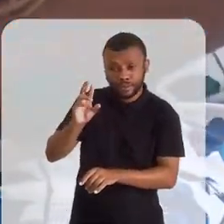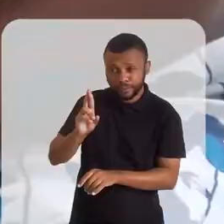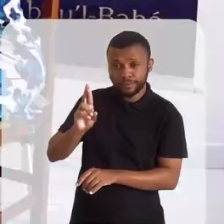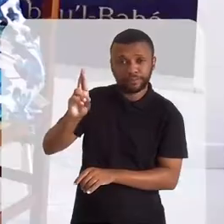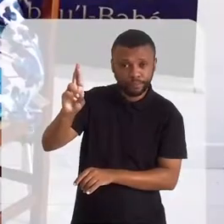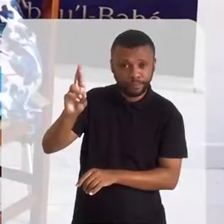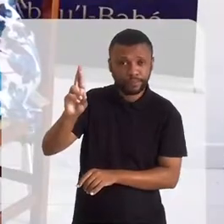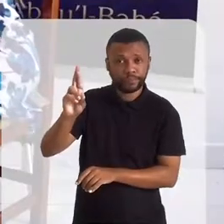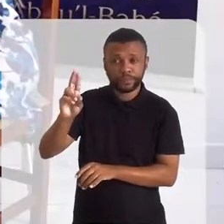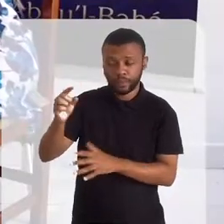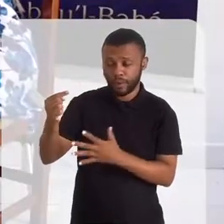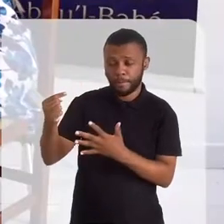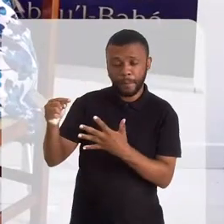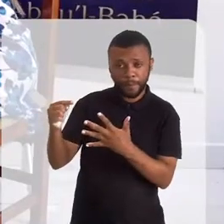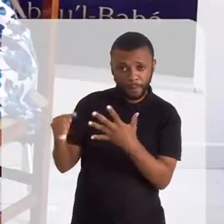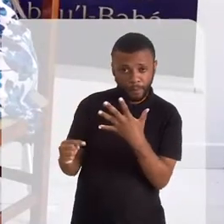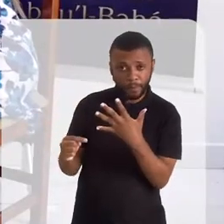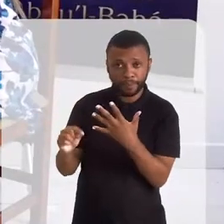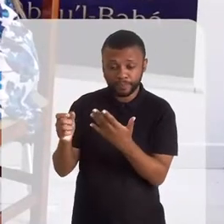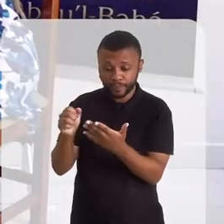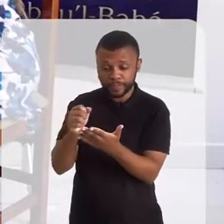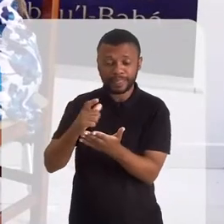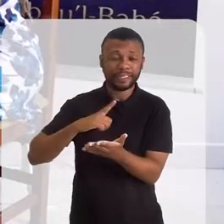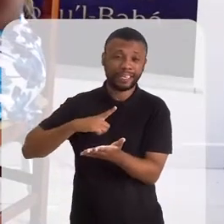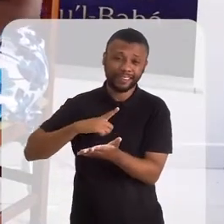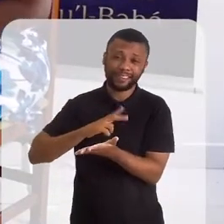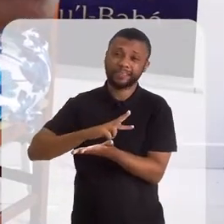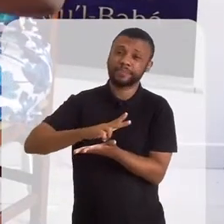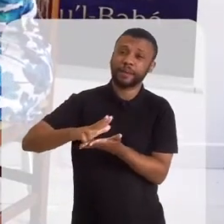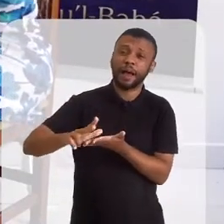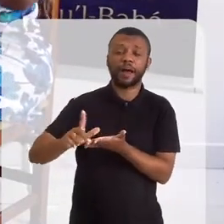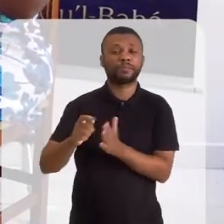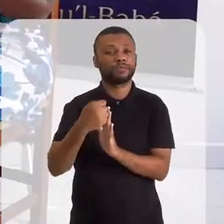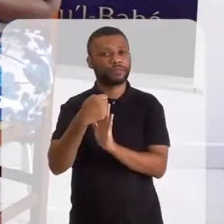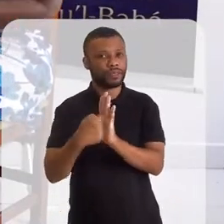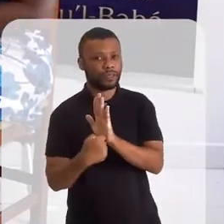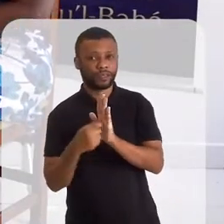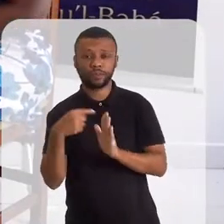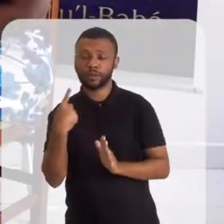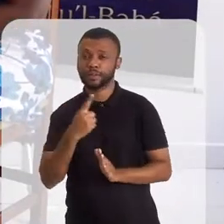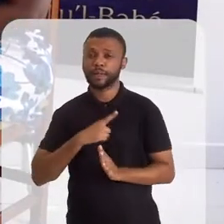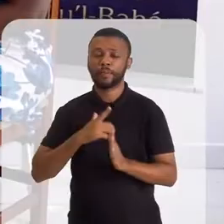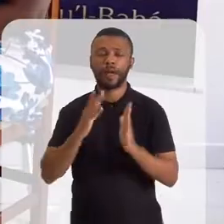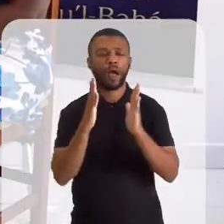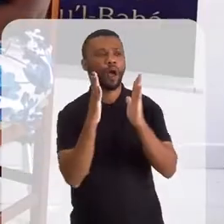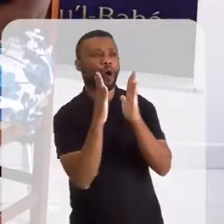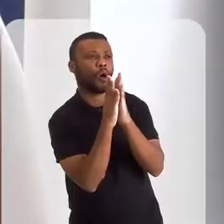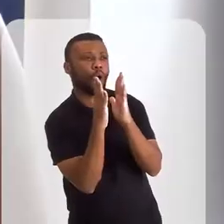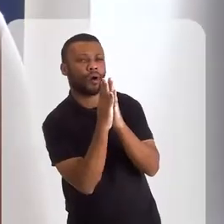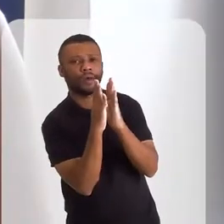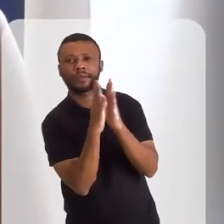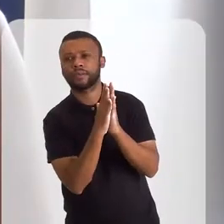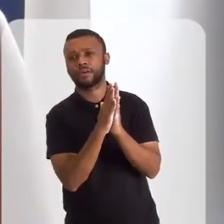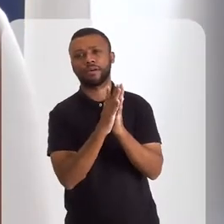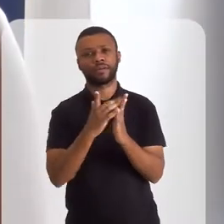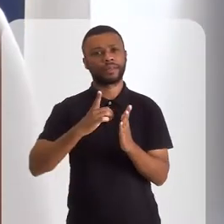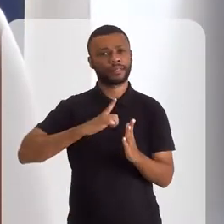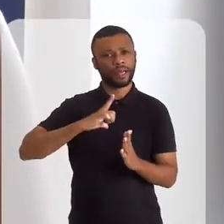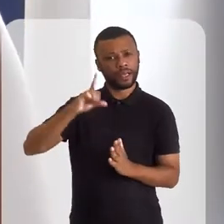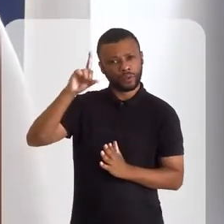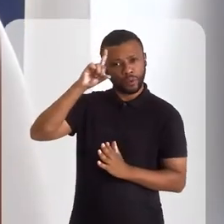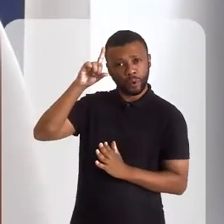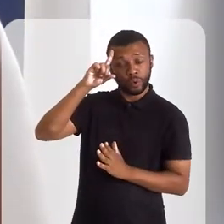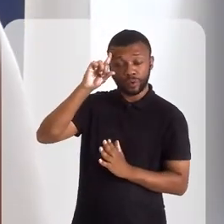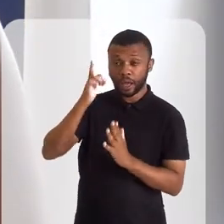de Bahá'u'lláh. E esse é um dos escritos de Bahá'u'lláh, né? Ele deixou tantos outros que a gente também tem as orações que a gente